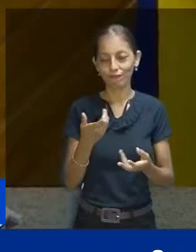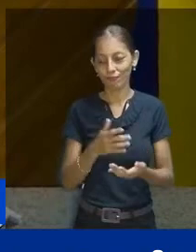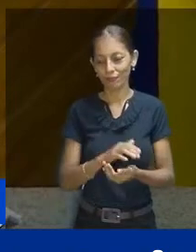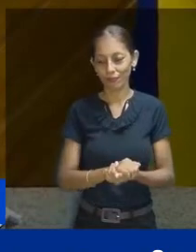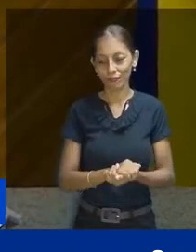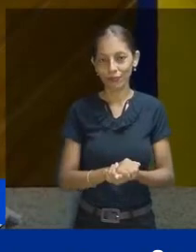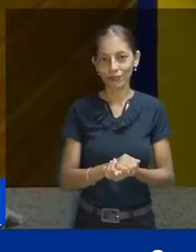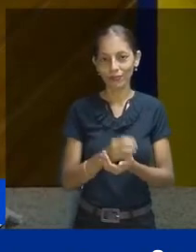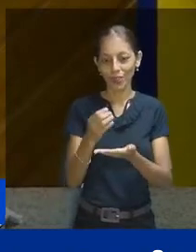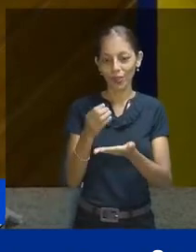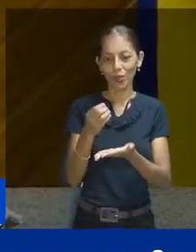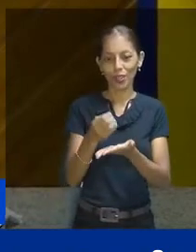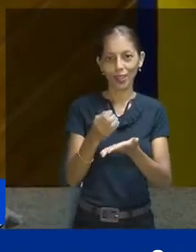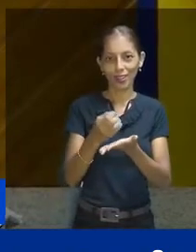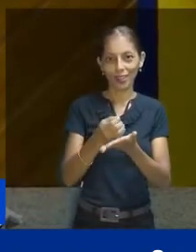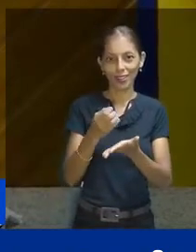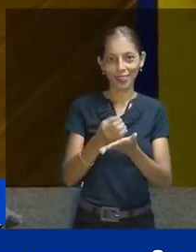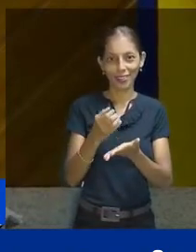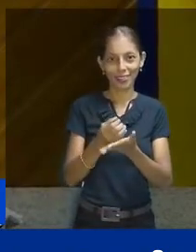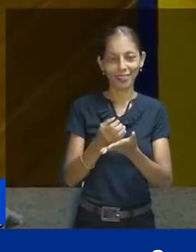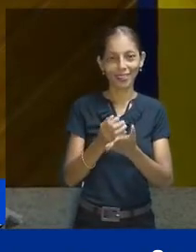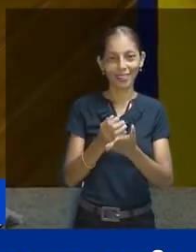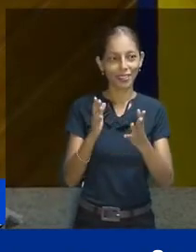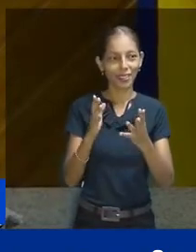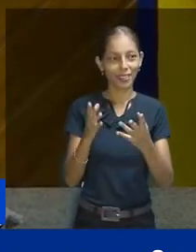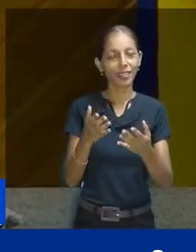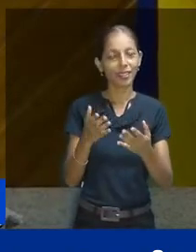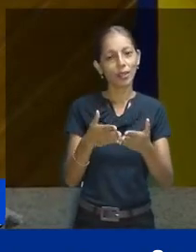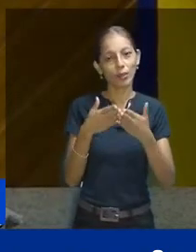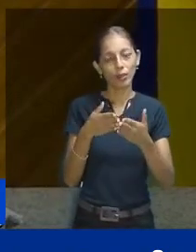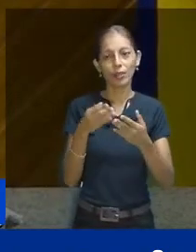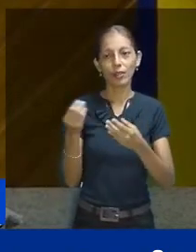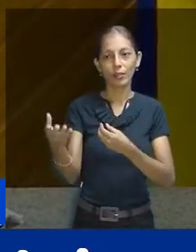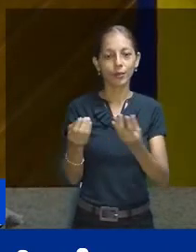esta caneca, que eu peço que distribua aos ilustres pares, que